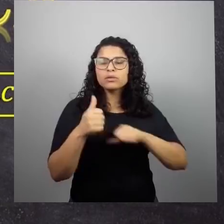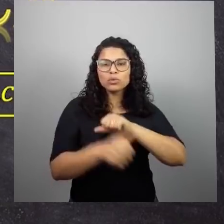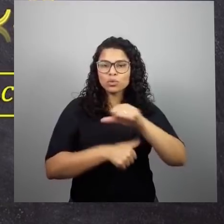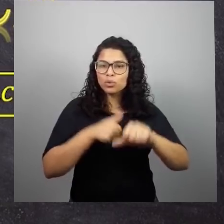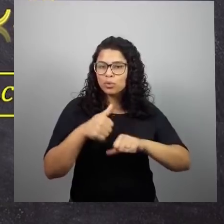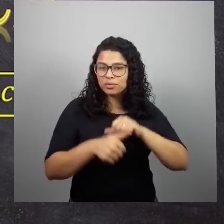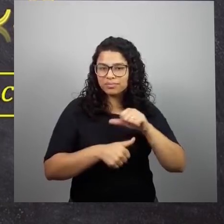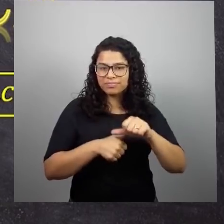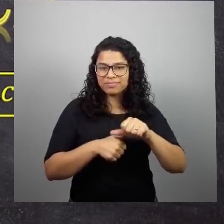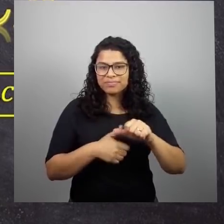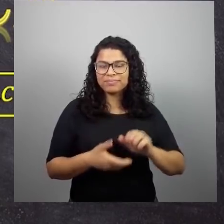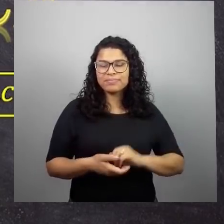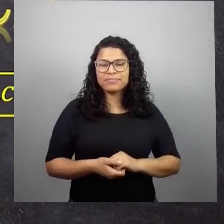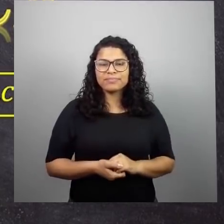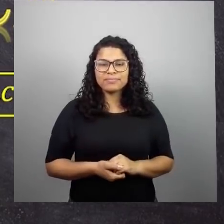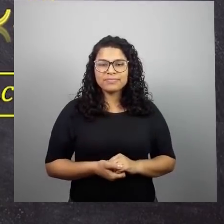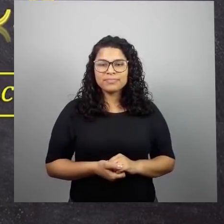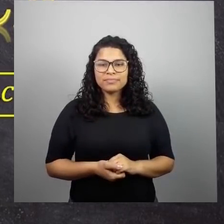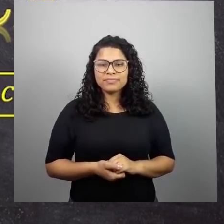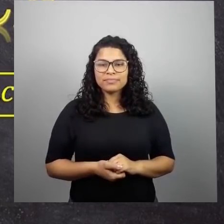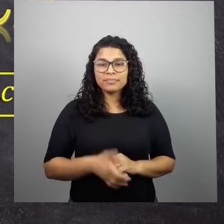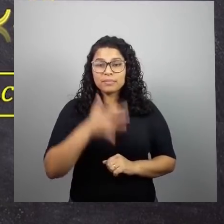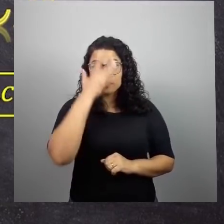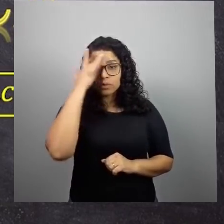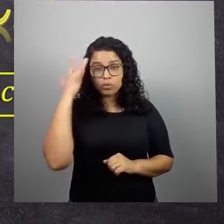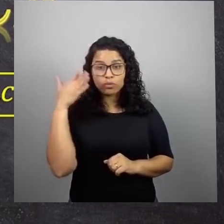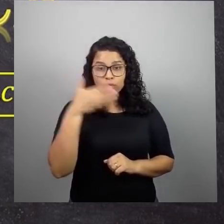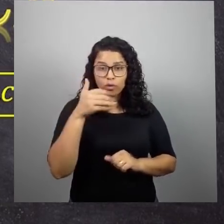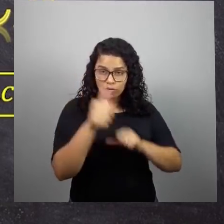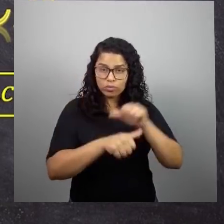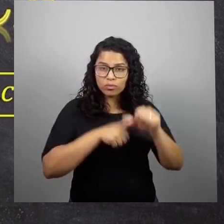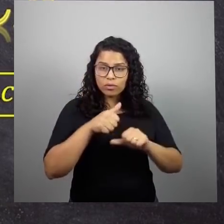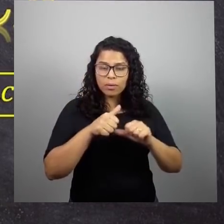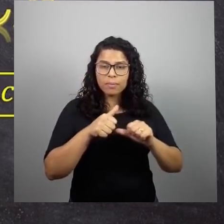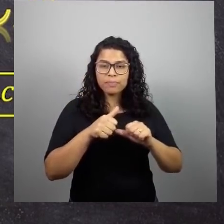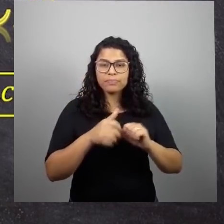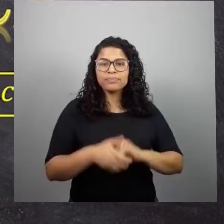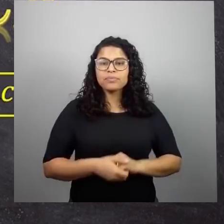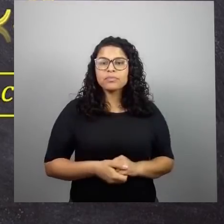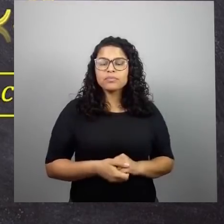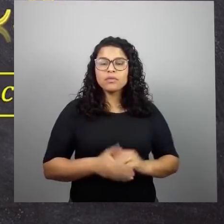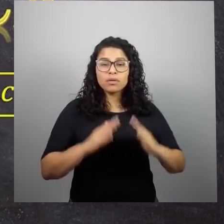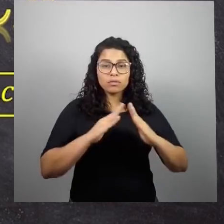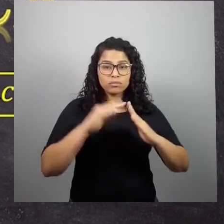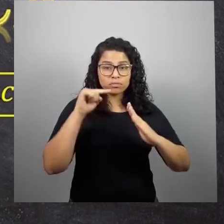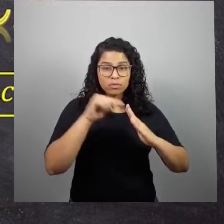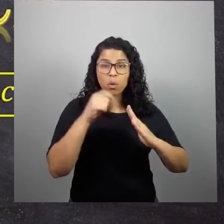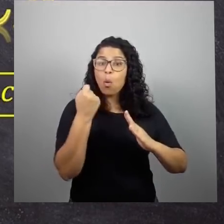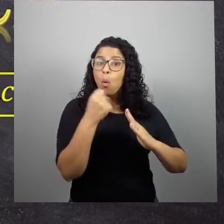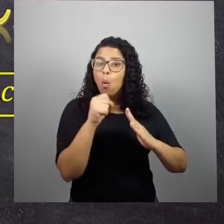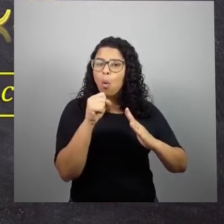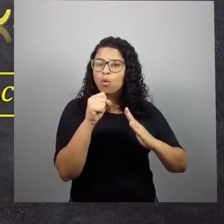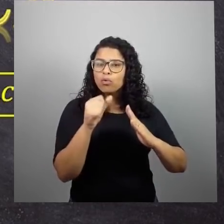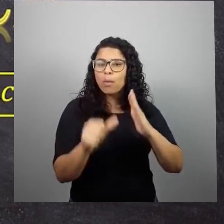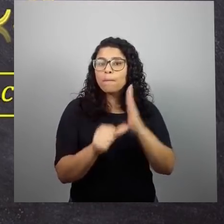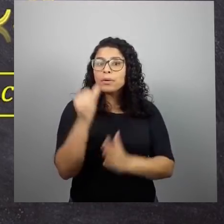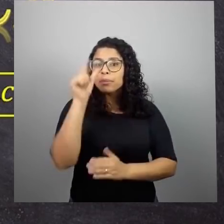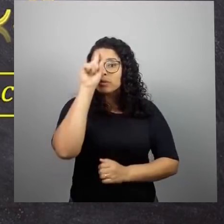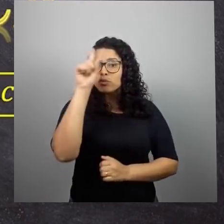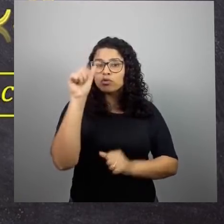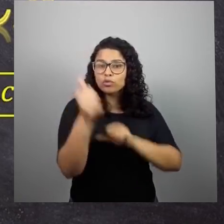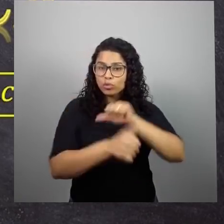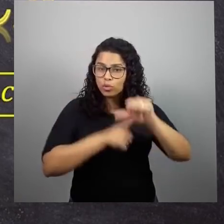precisar trocar essas telhas, né? E aí a pessoa veio trocou 8 telhas num dia e no